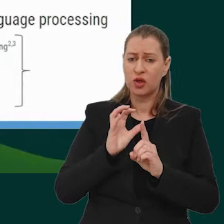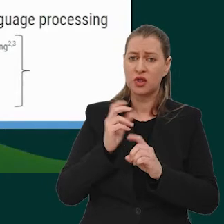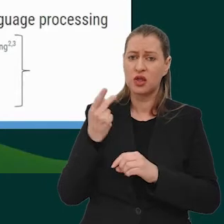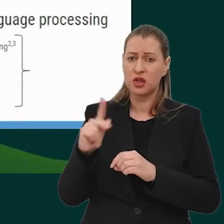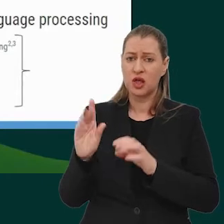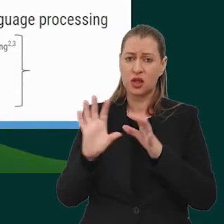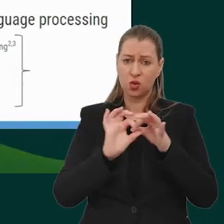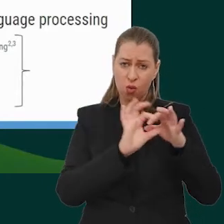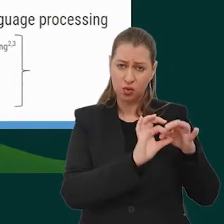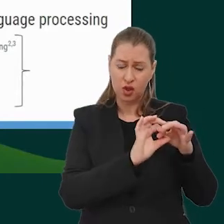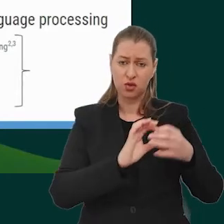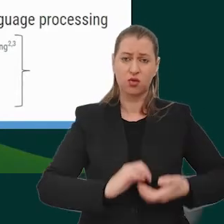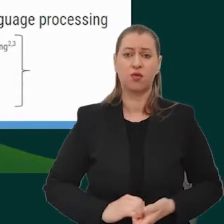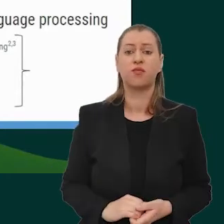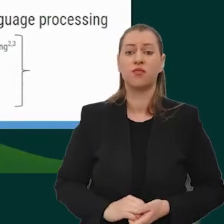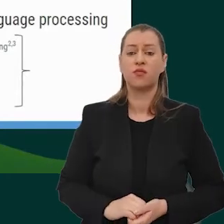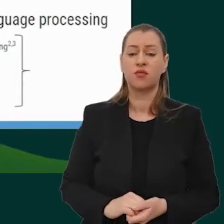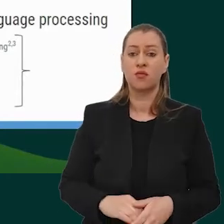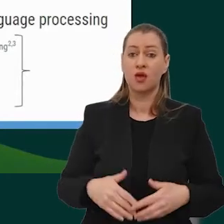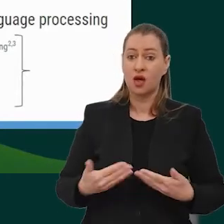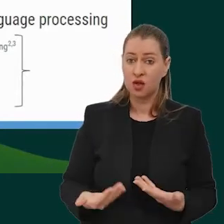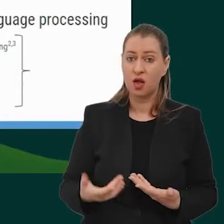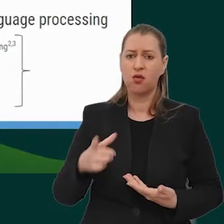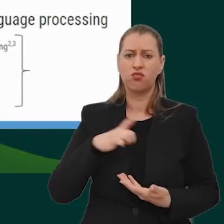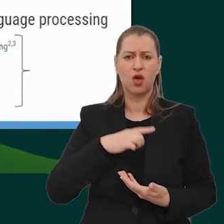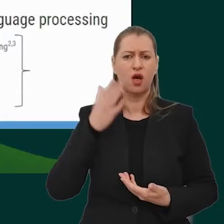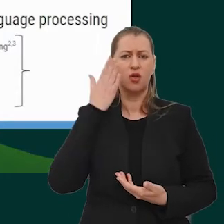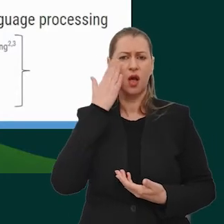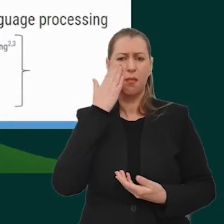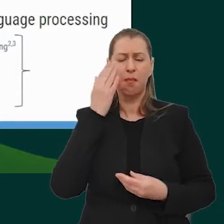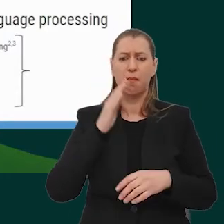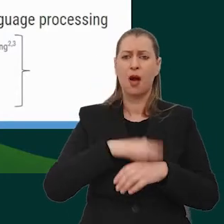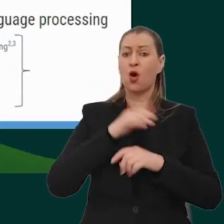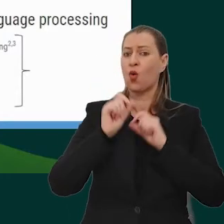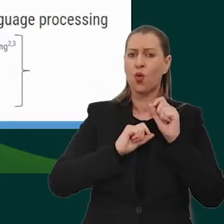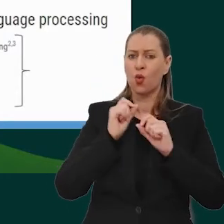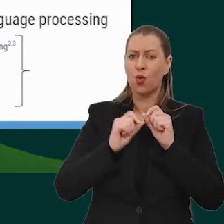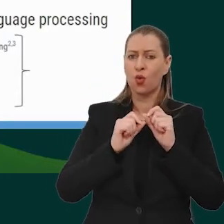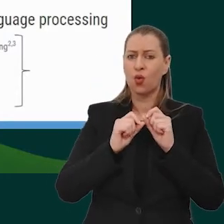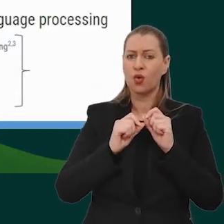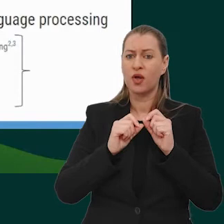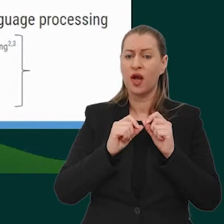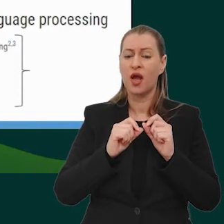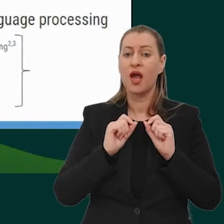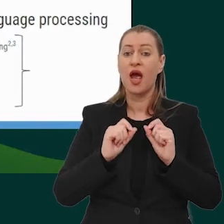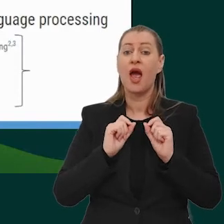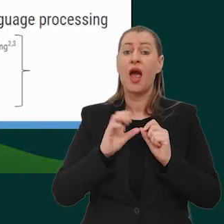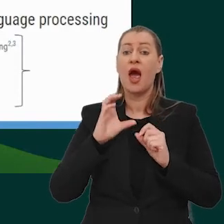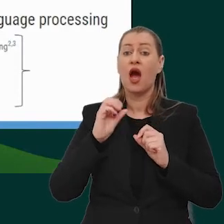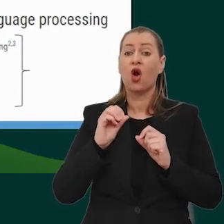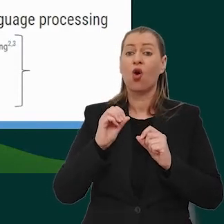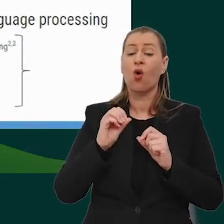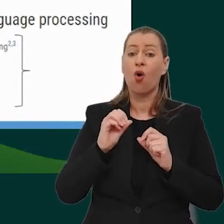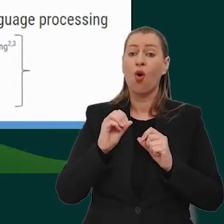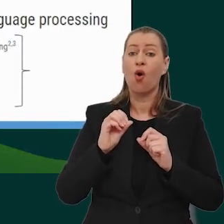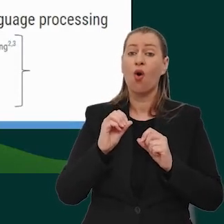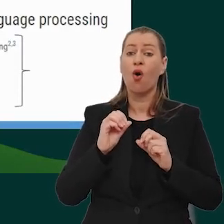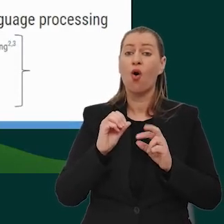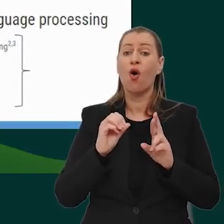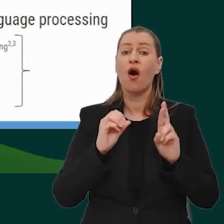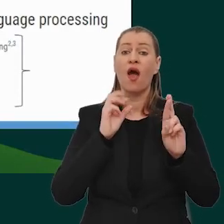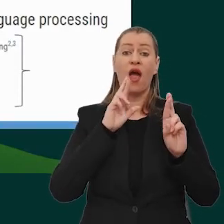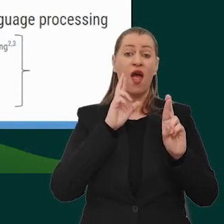naquele contexto. E daí a gente já sabe mais um nível, que é a correferência. Isso a gente faz naturalmente, o ser